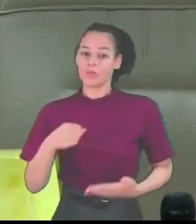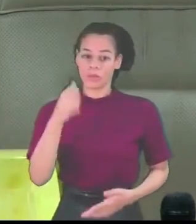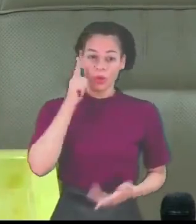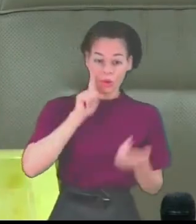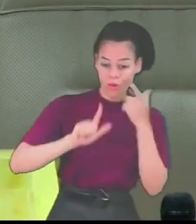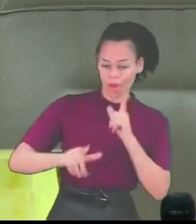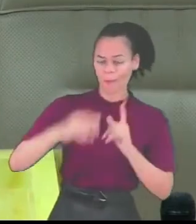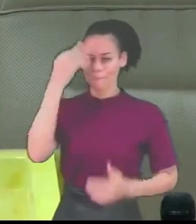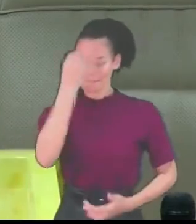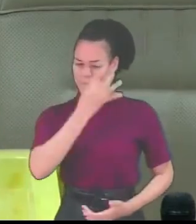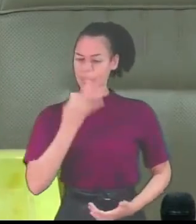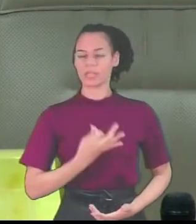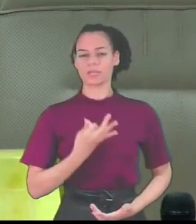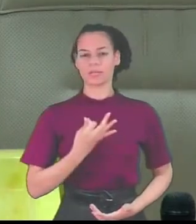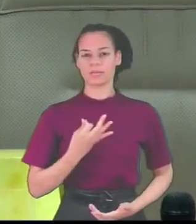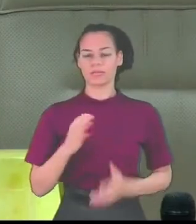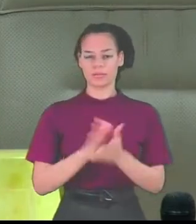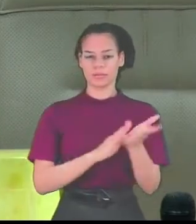aleluia